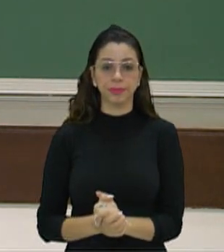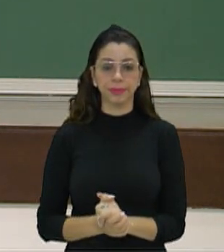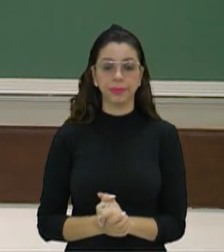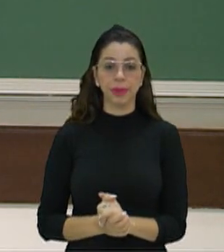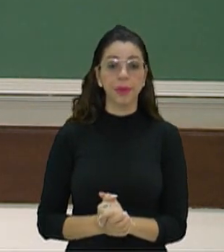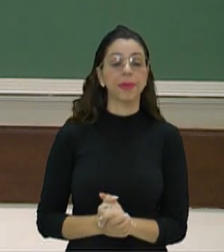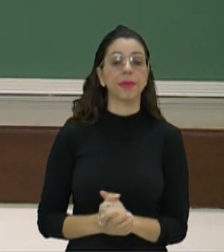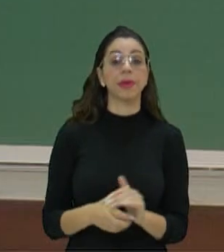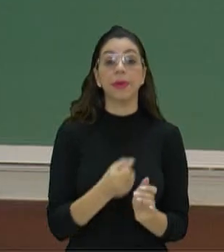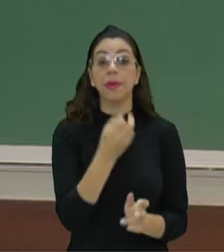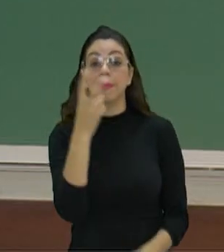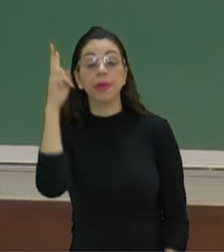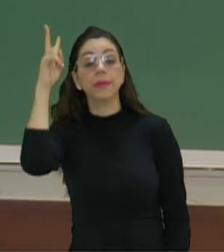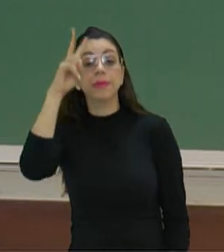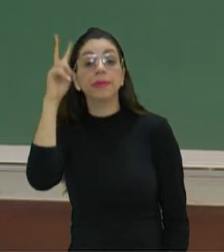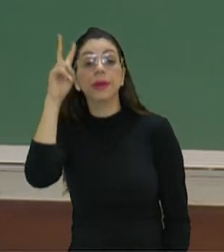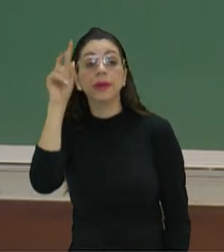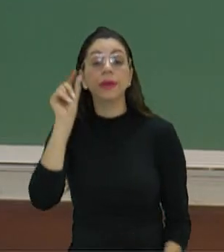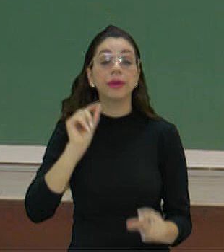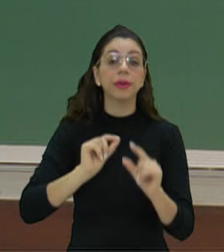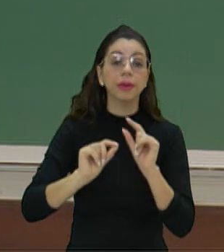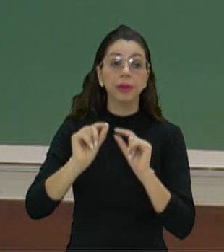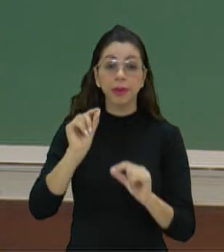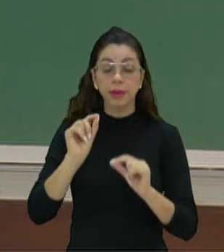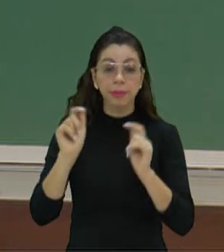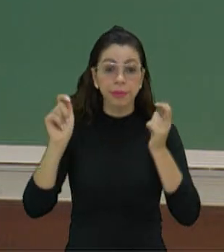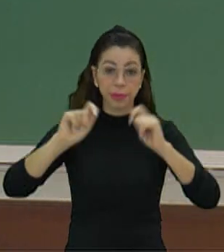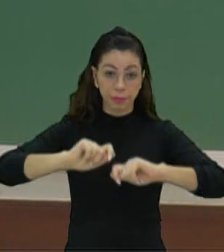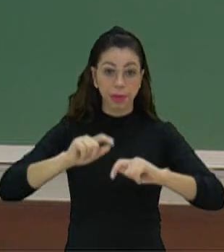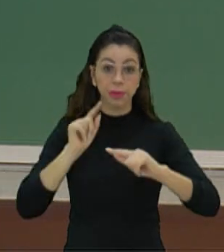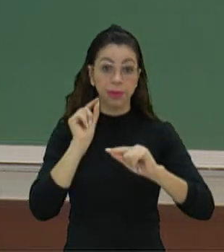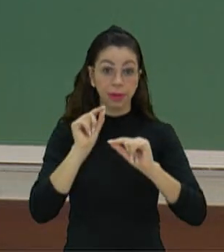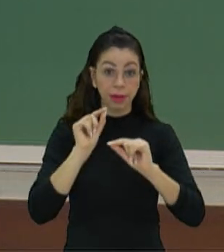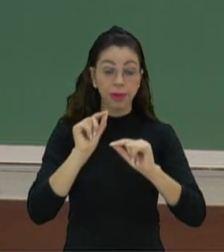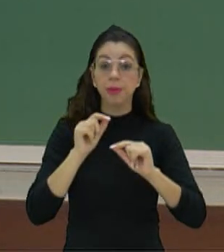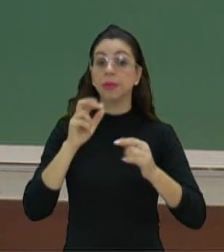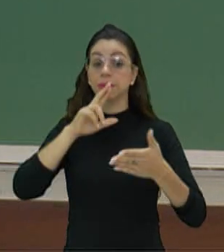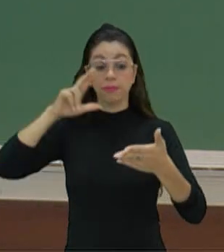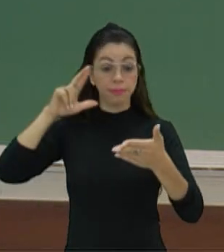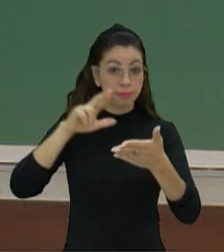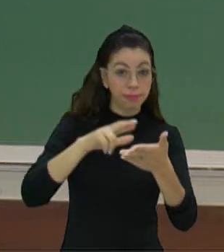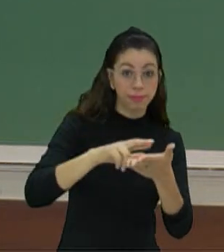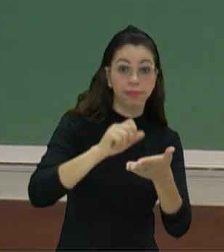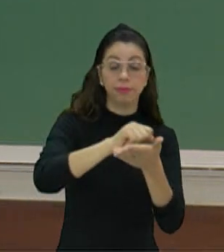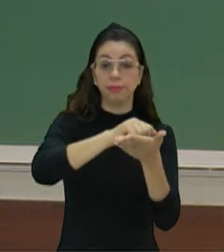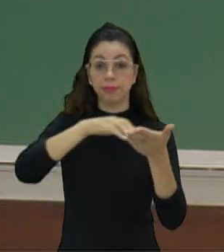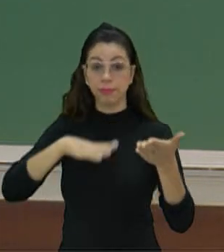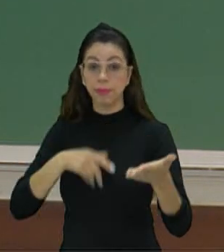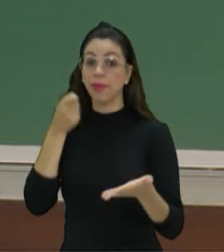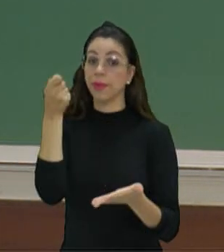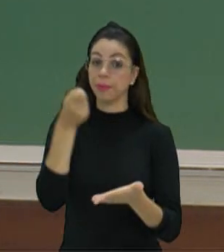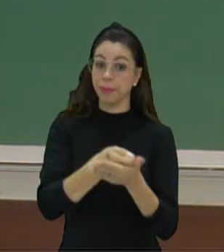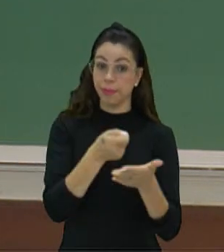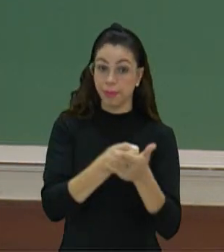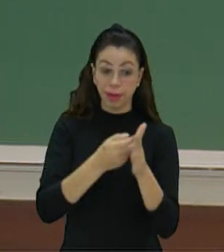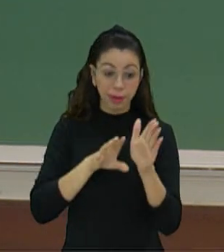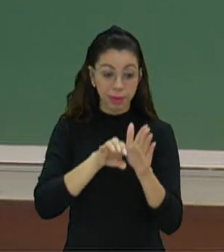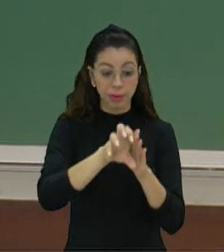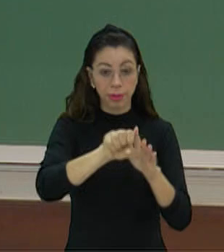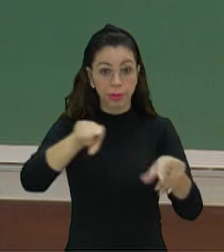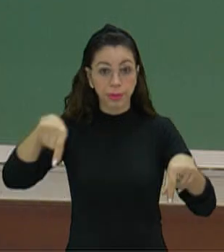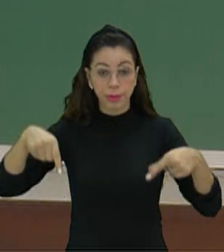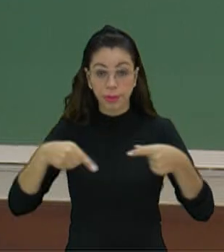poder lembrar sobre o fato de você realizar as tarefas obrigatórias lá na plataforma, que ao realizar